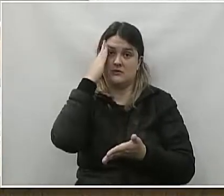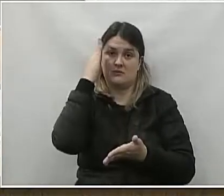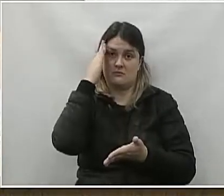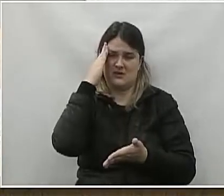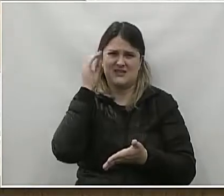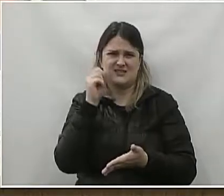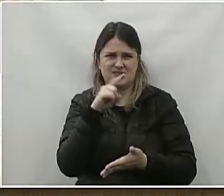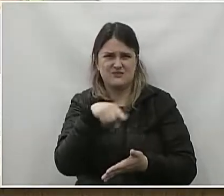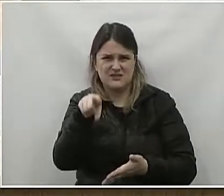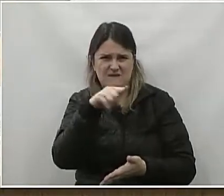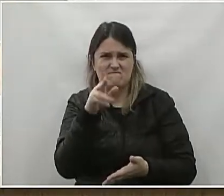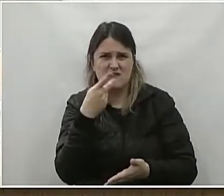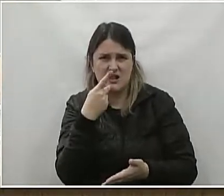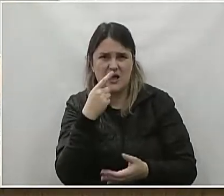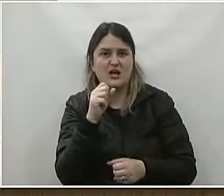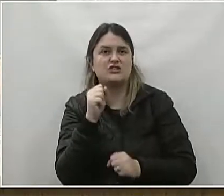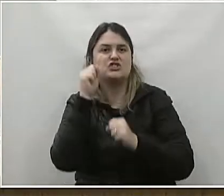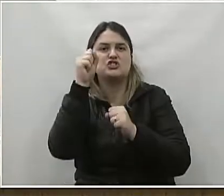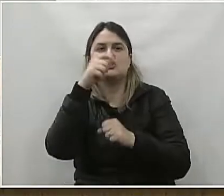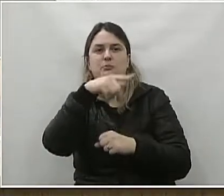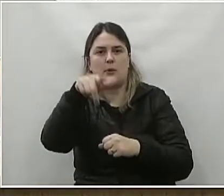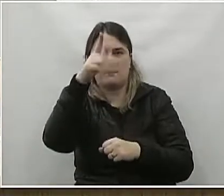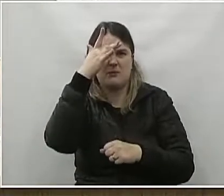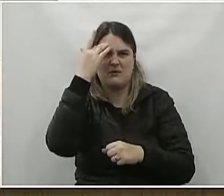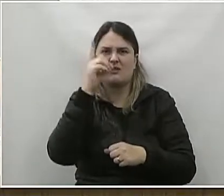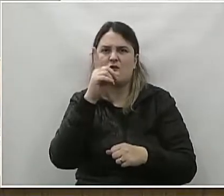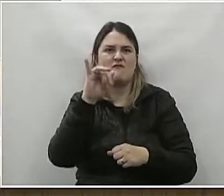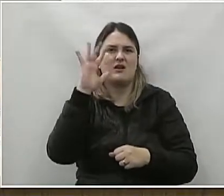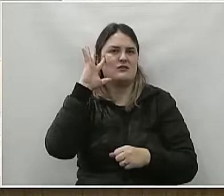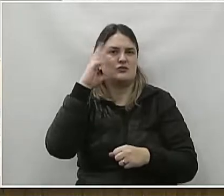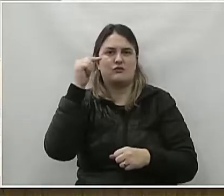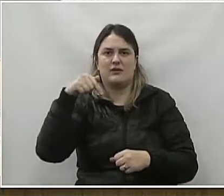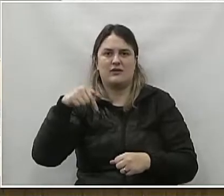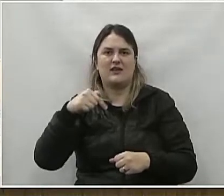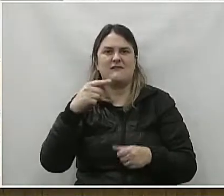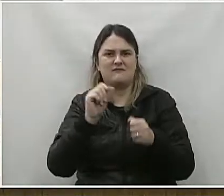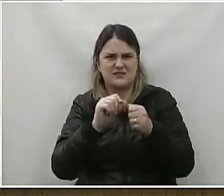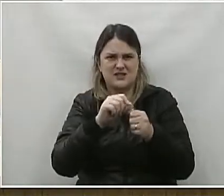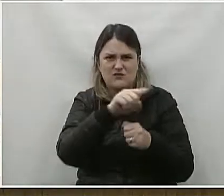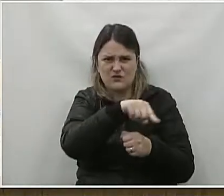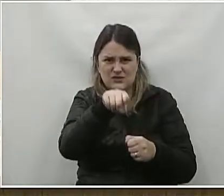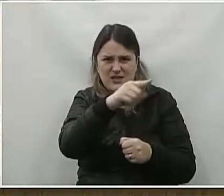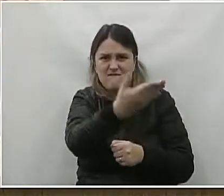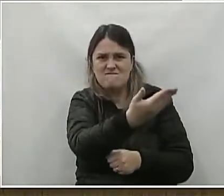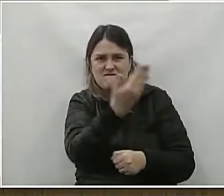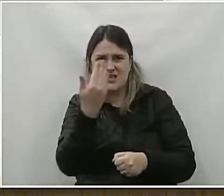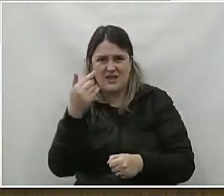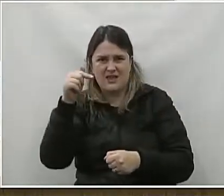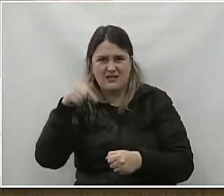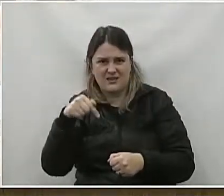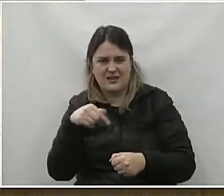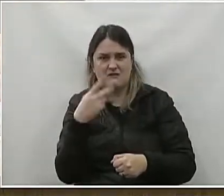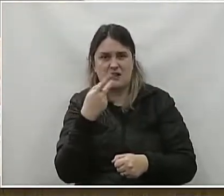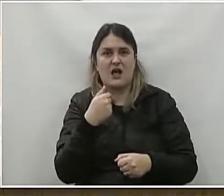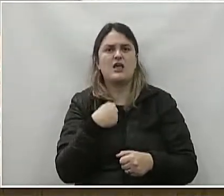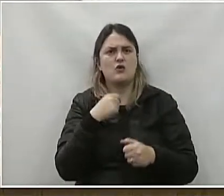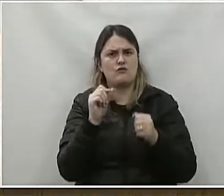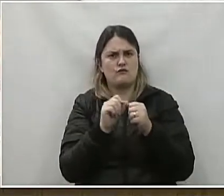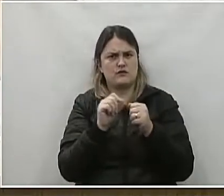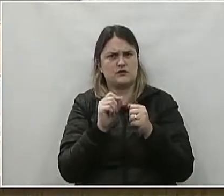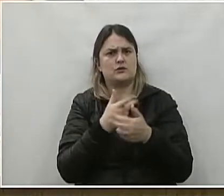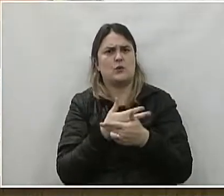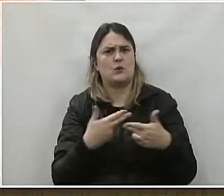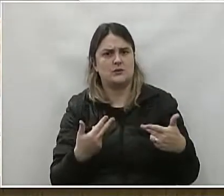Agora, você jogar para a torcida de algo que não vai ser resolvido na Câmara, fazer vocês virem aqui na Câmara para dizer que está fazendo